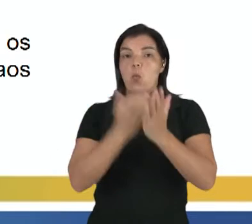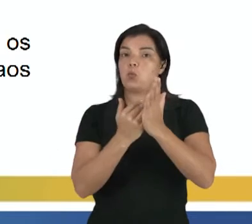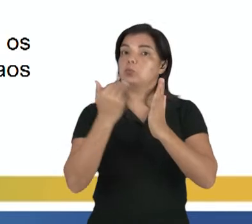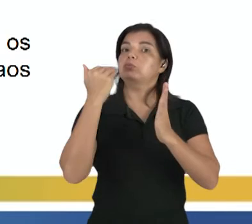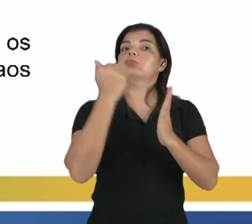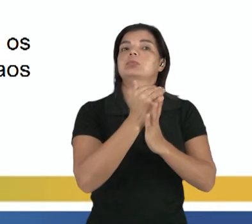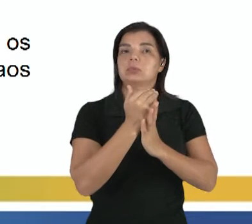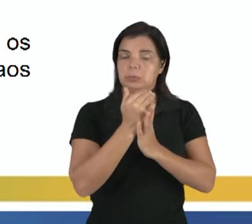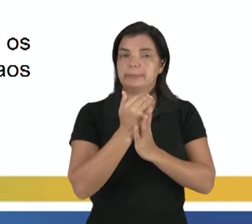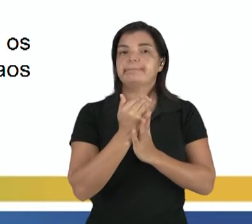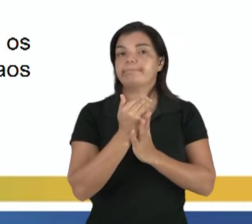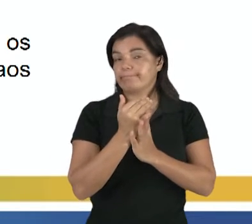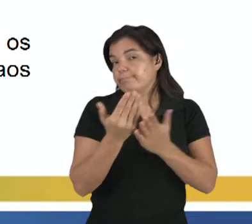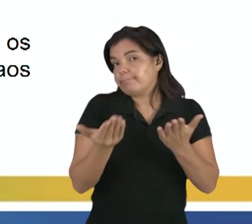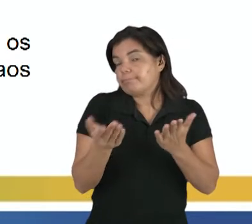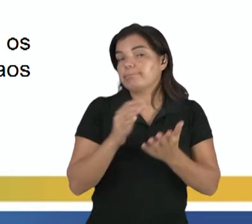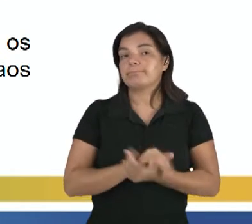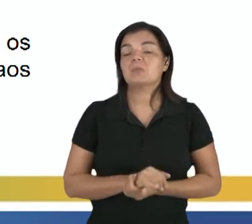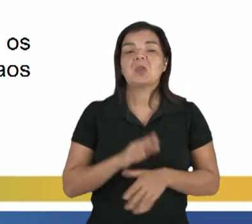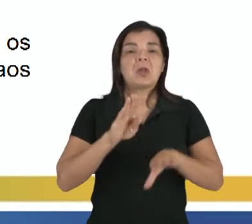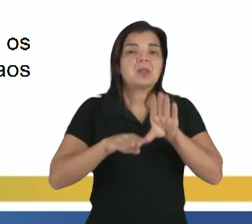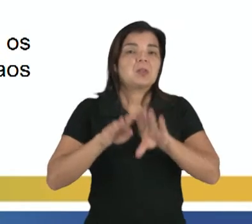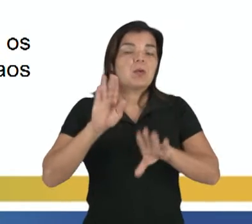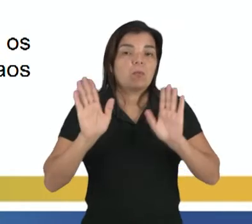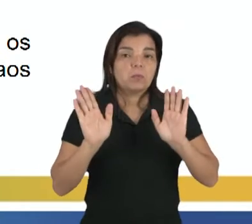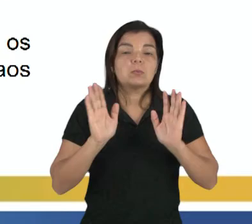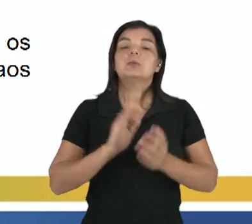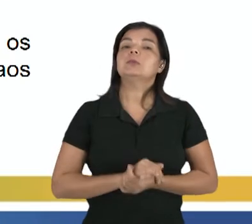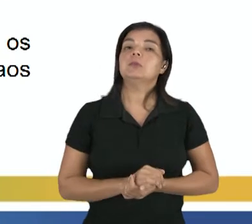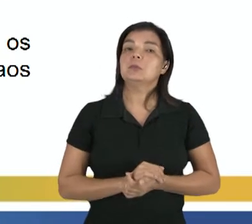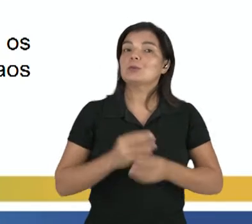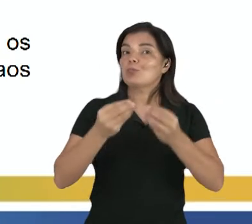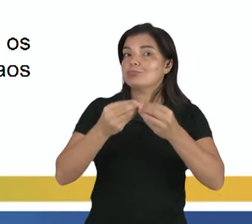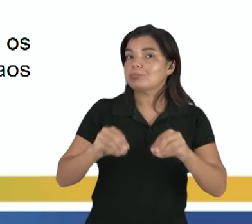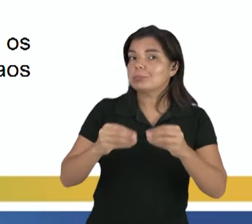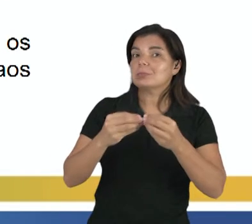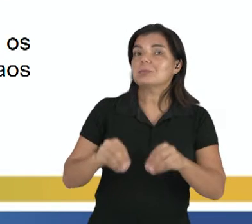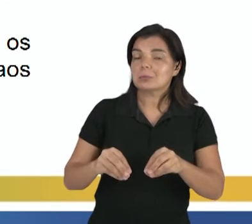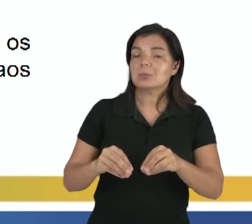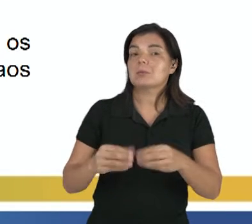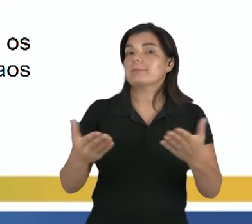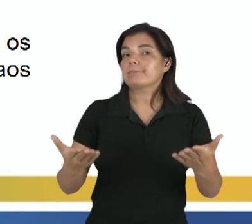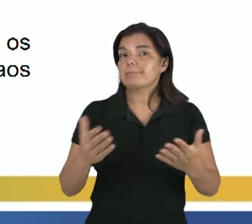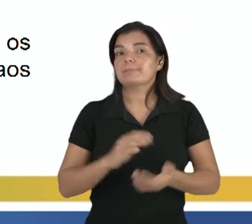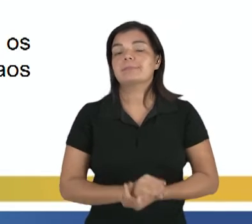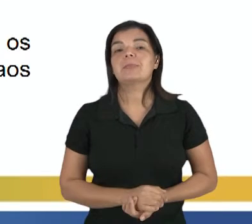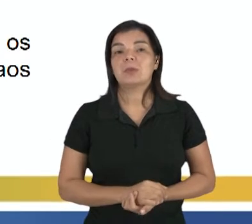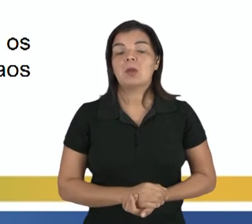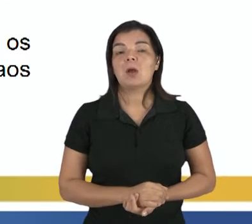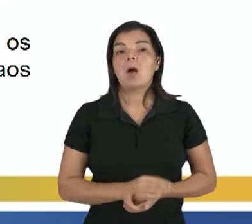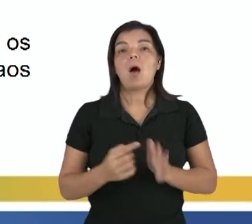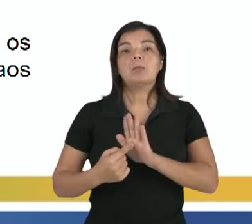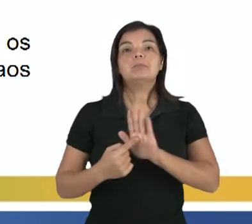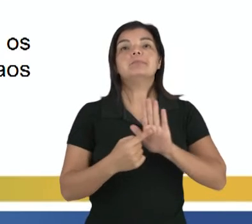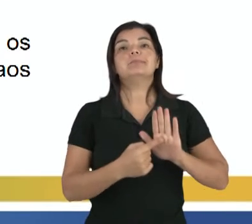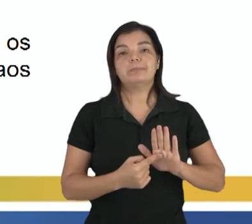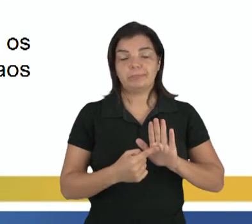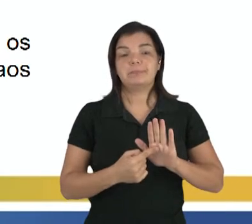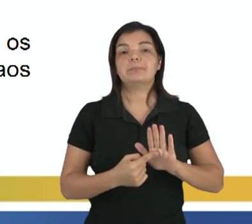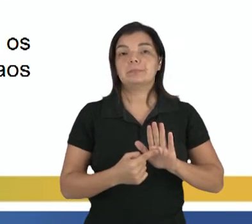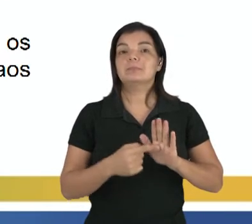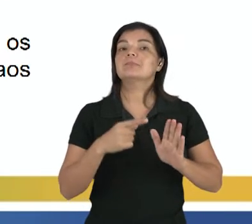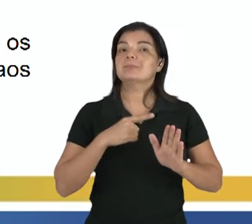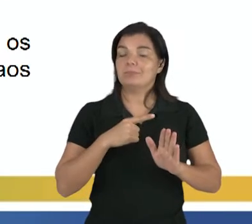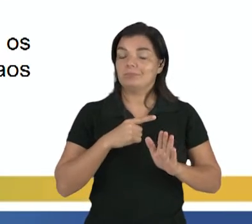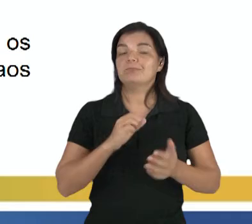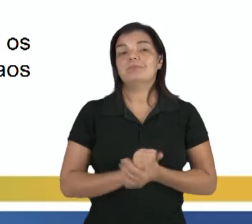escolaridade muito alto. Então, talvez isso prejudique, de certa forma, a demonstrar, né, que